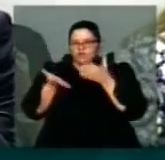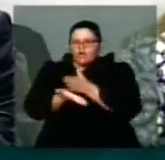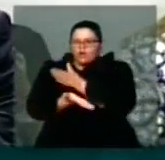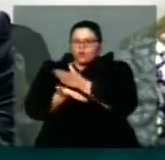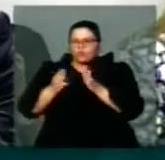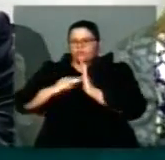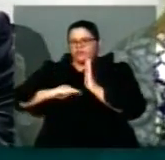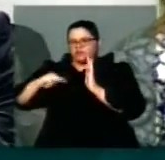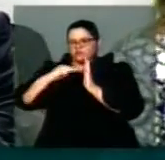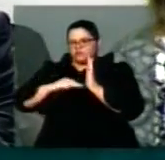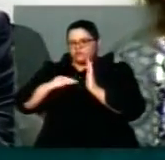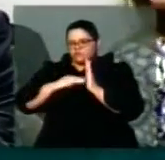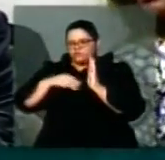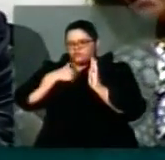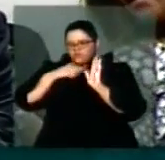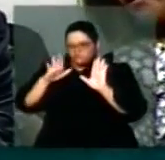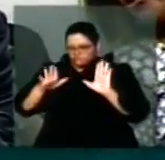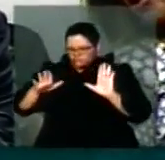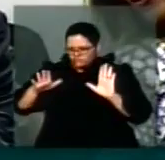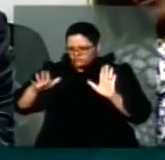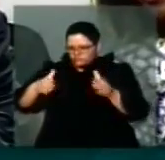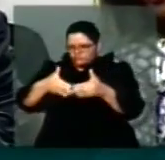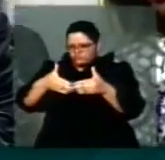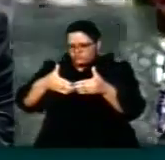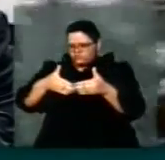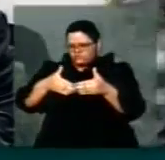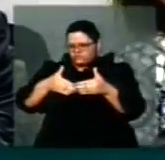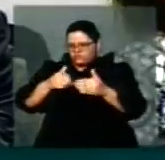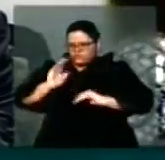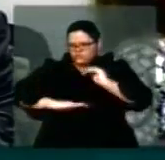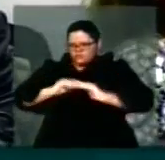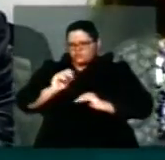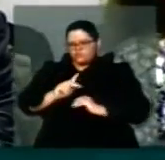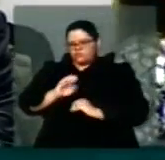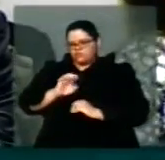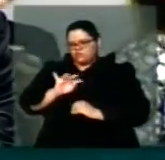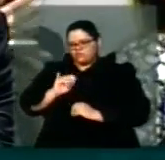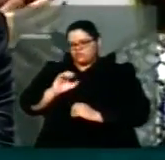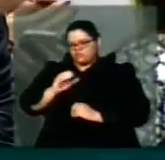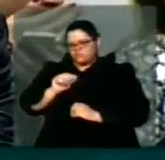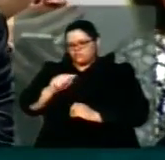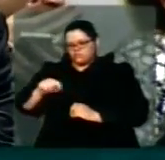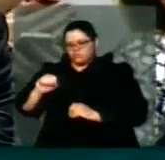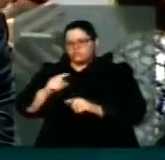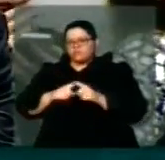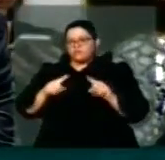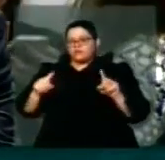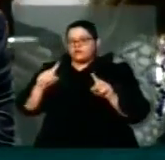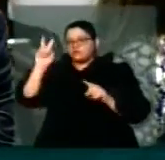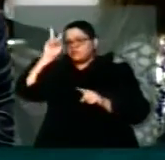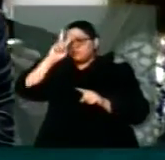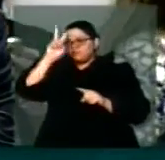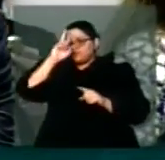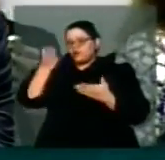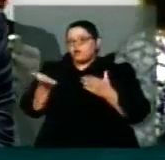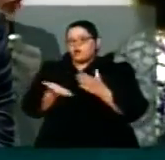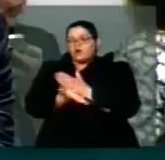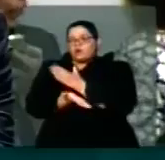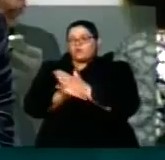ater basicamente ao teor da petição, porém quero relembrar alguns fatos